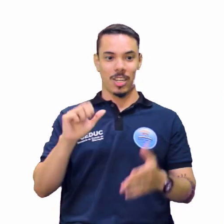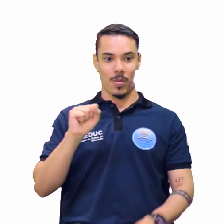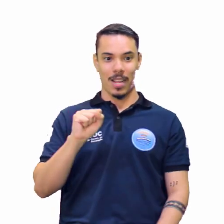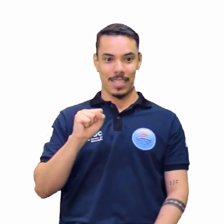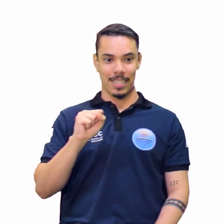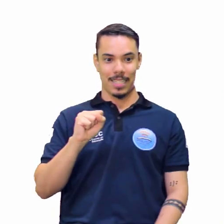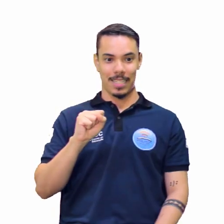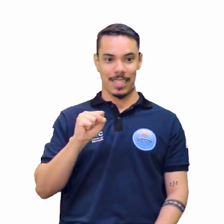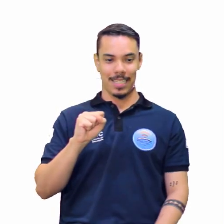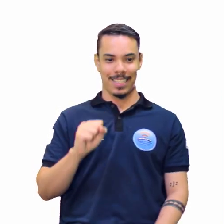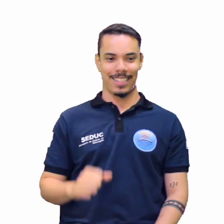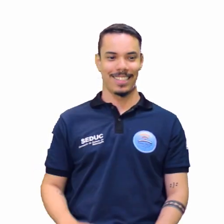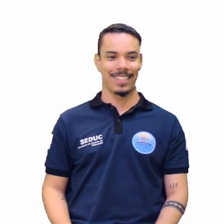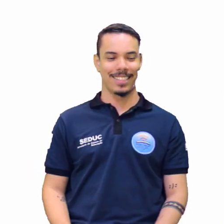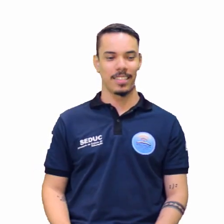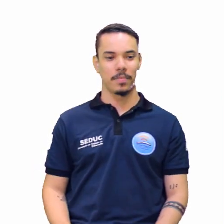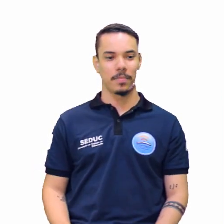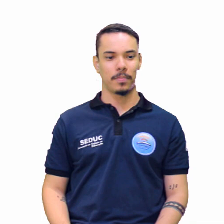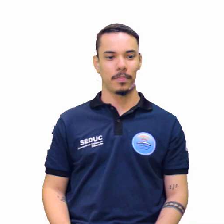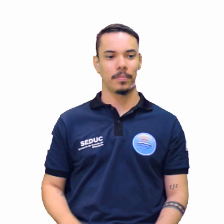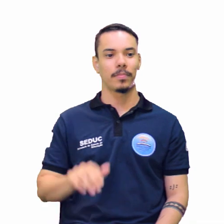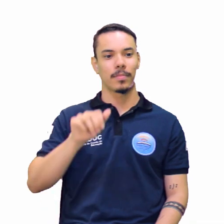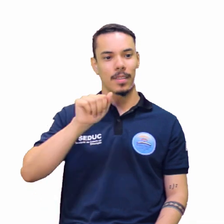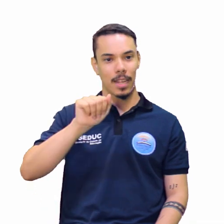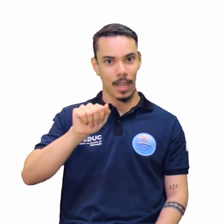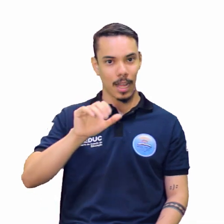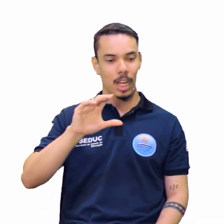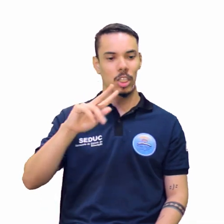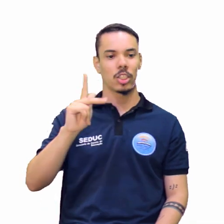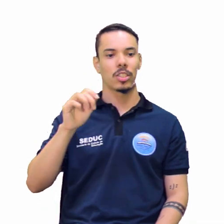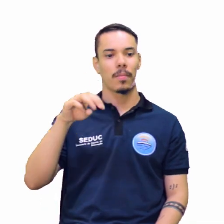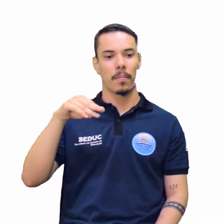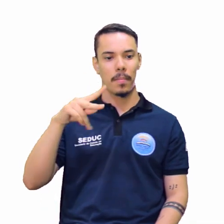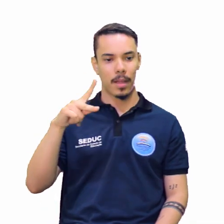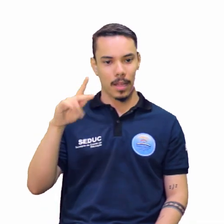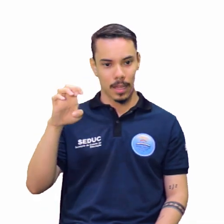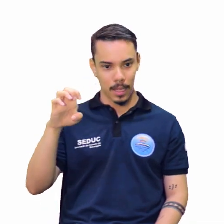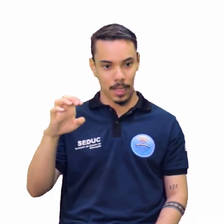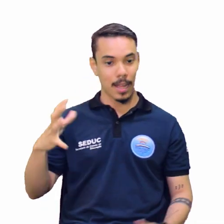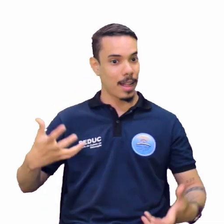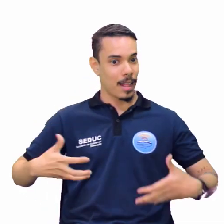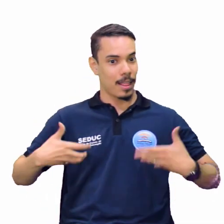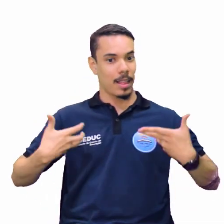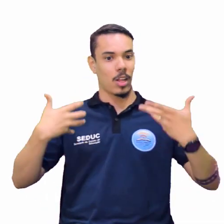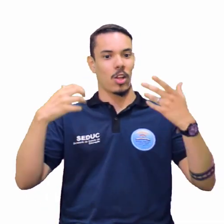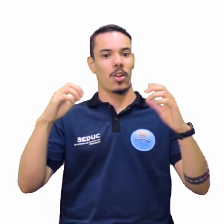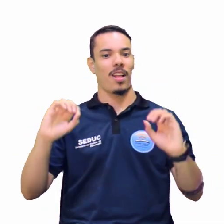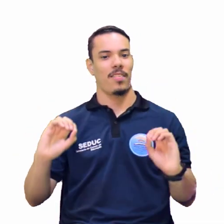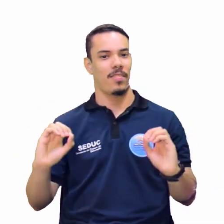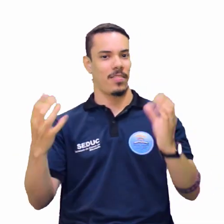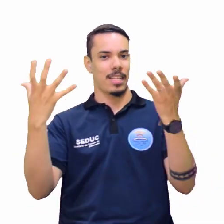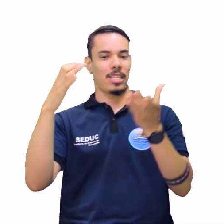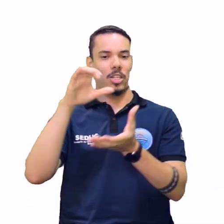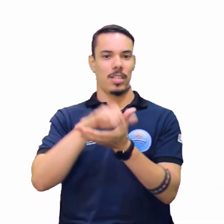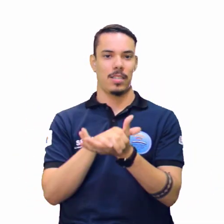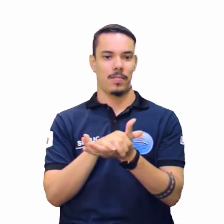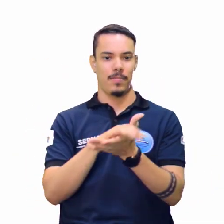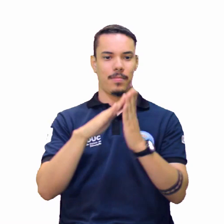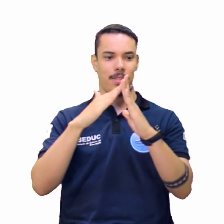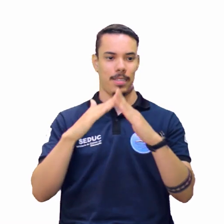tá a Champanhe alegou a festa de casamento